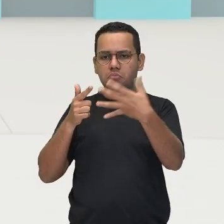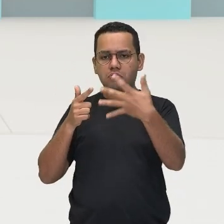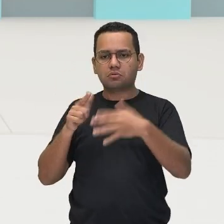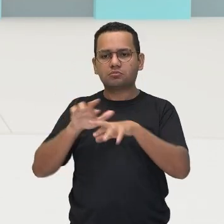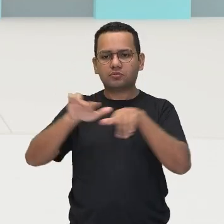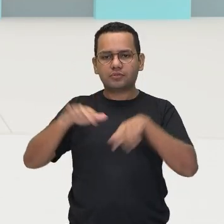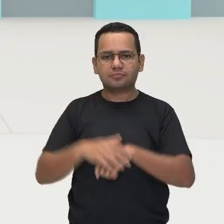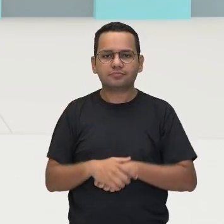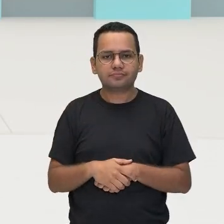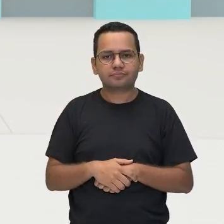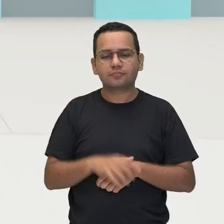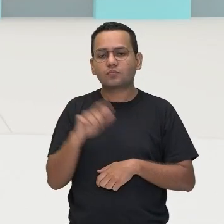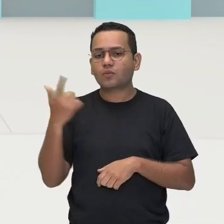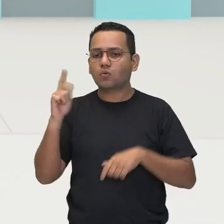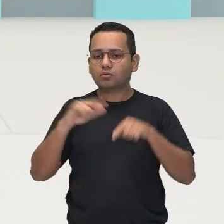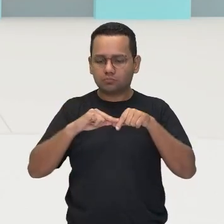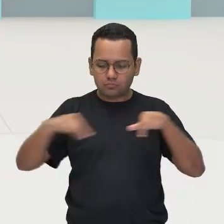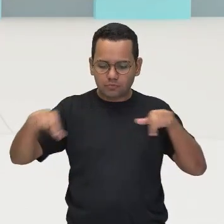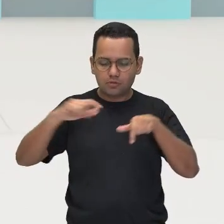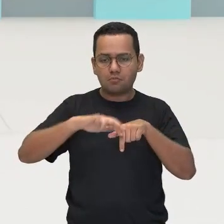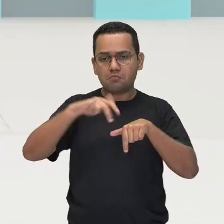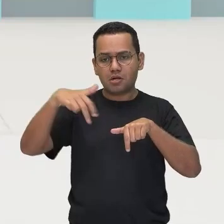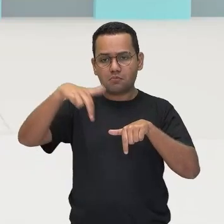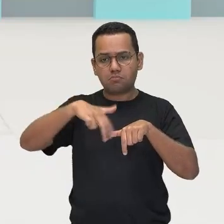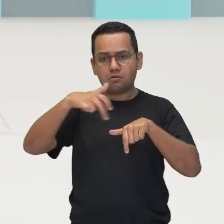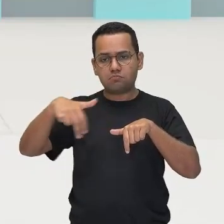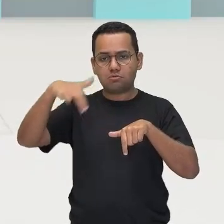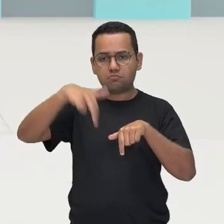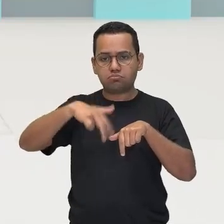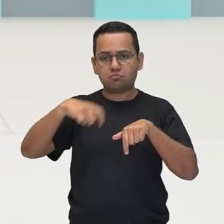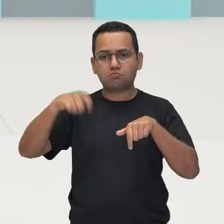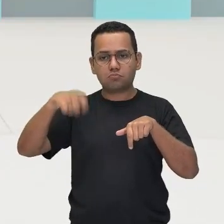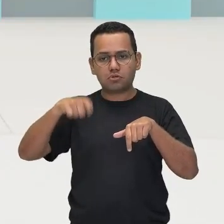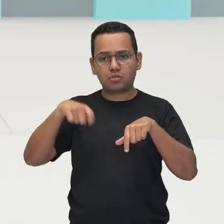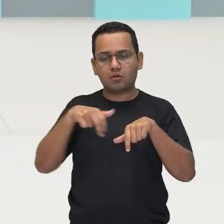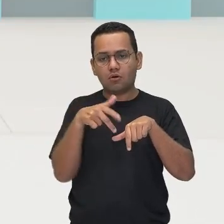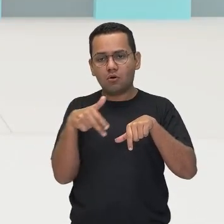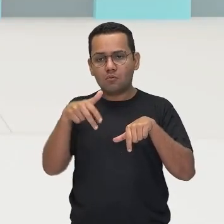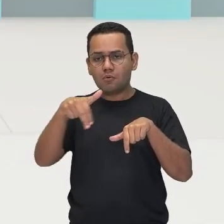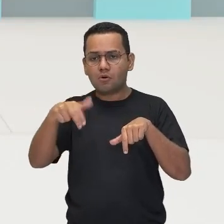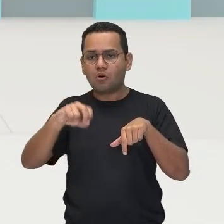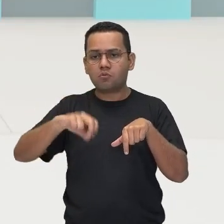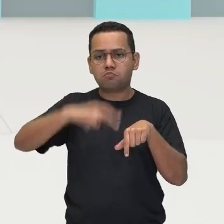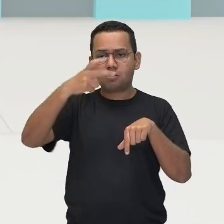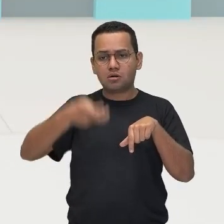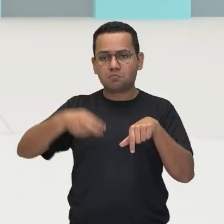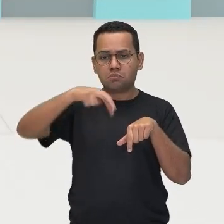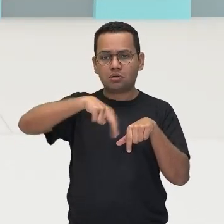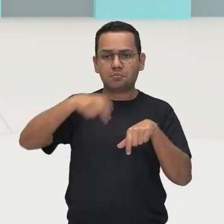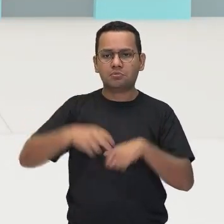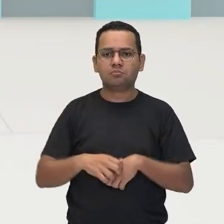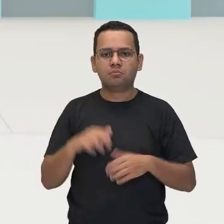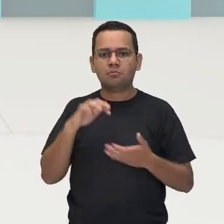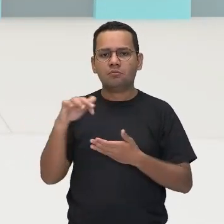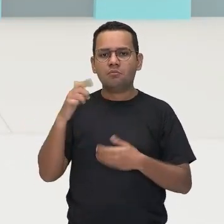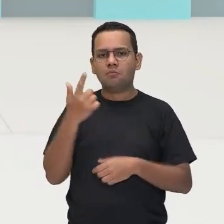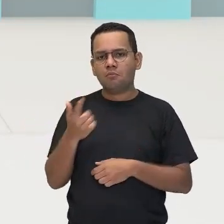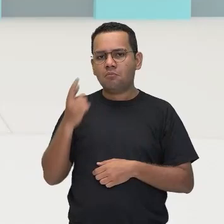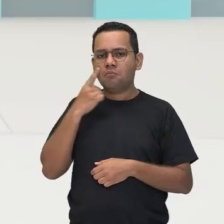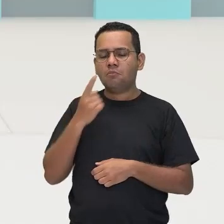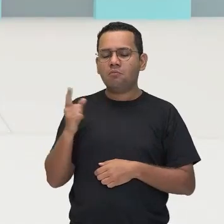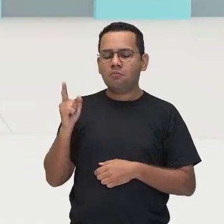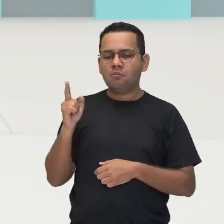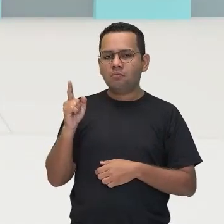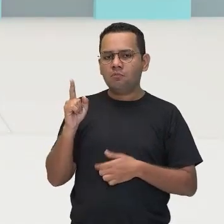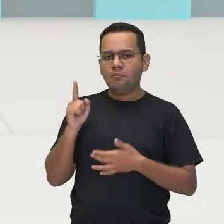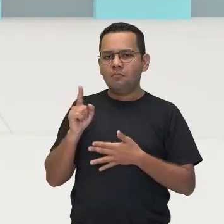Slackline que nós temos aí eh onde a pessoa vai se equilibrar em cima dessa fita por fim o BMX que é essa prática